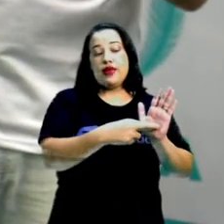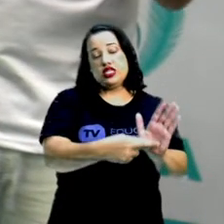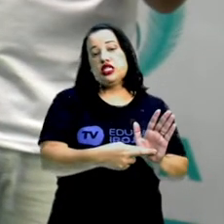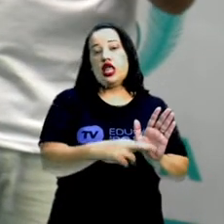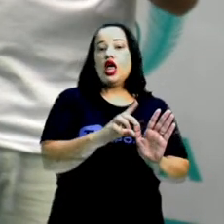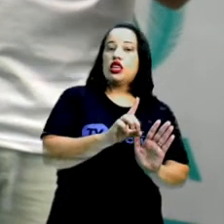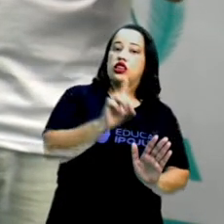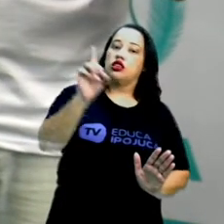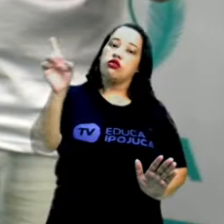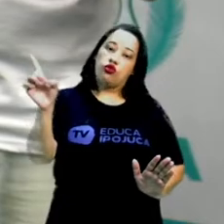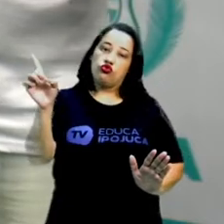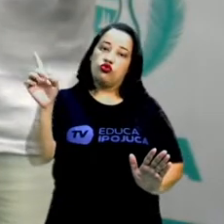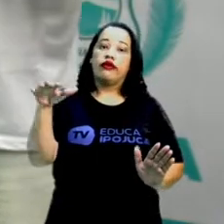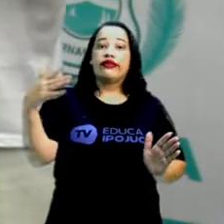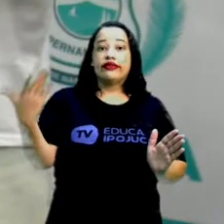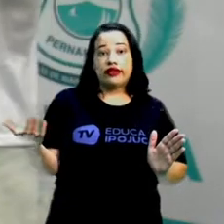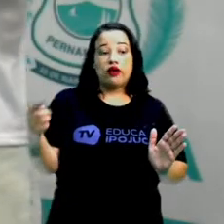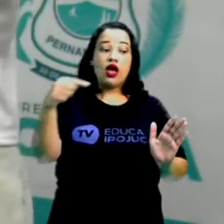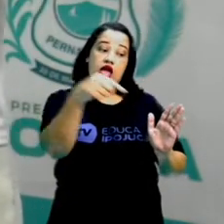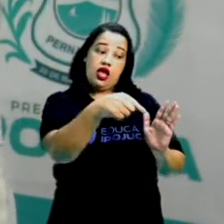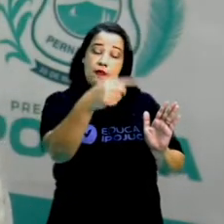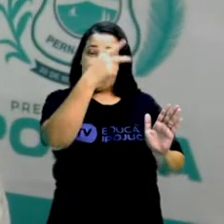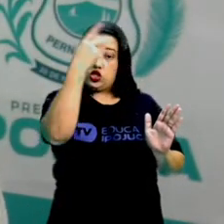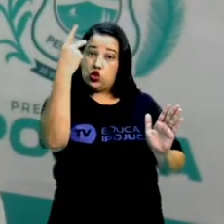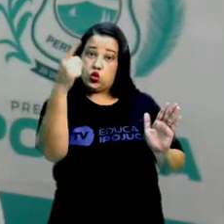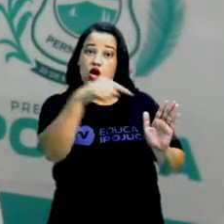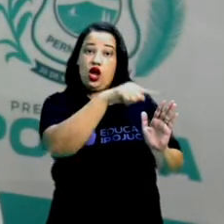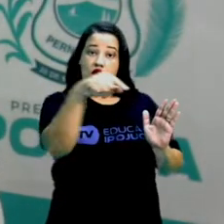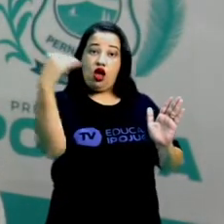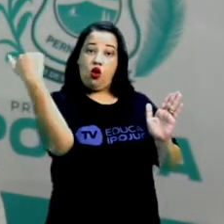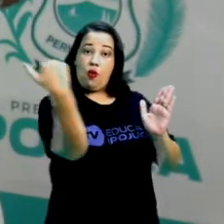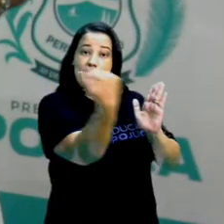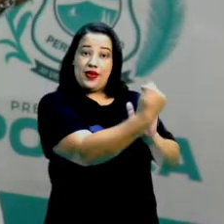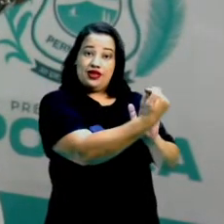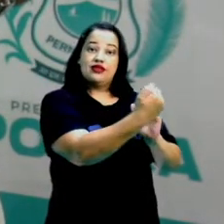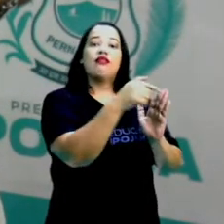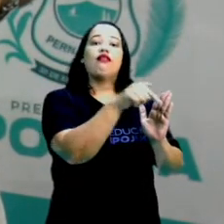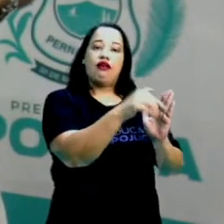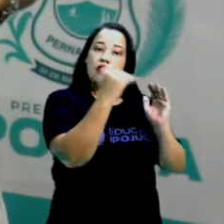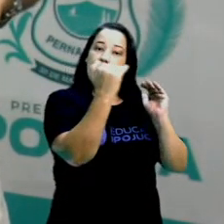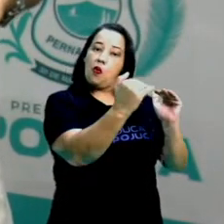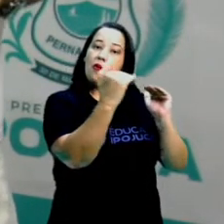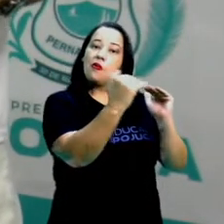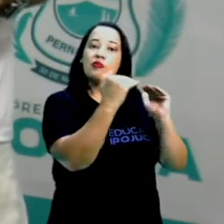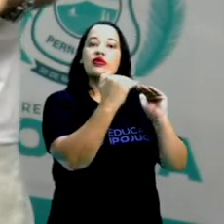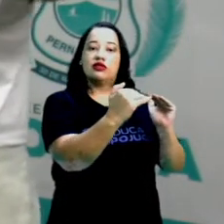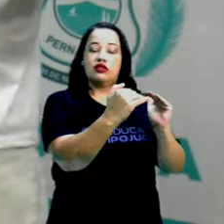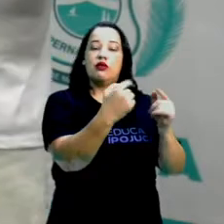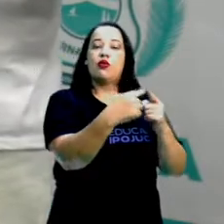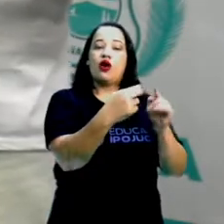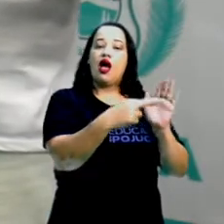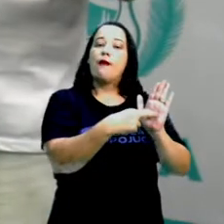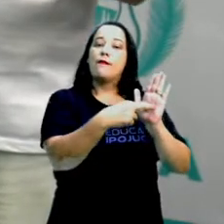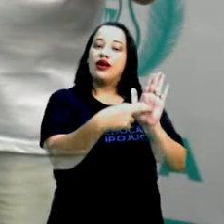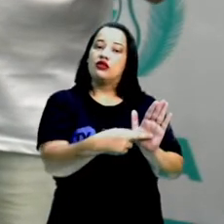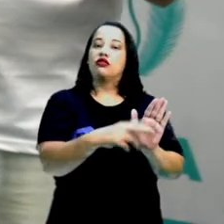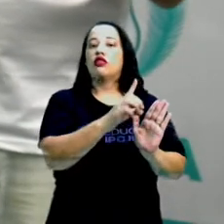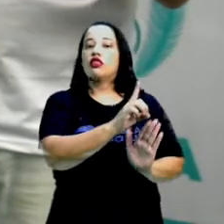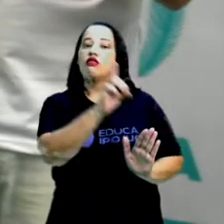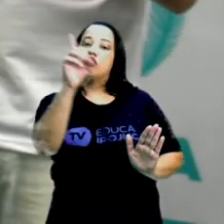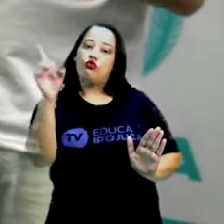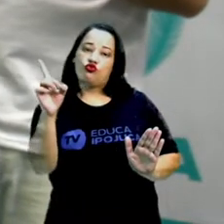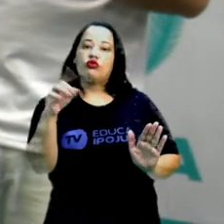isso as pessoas deviam obedecer ao rei, porque era ele quem representava Deus na terra, ok? Então, isso era um